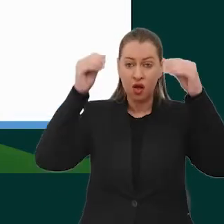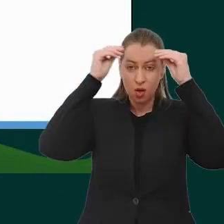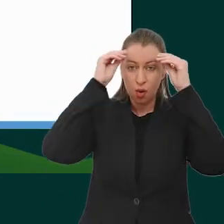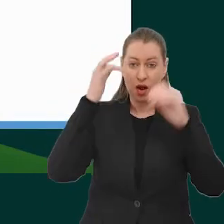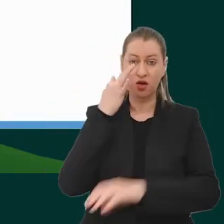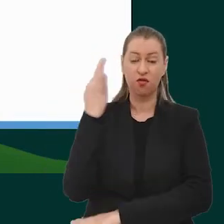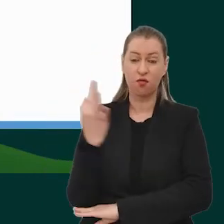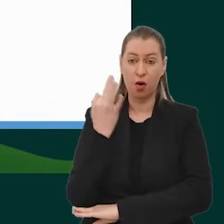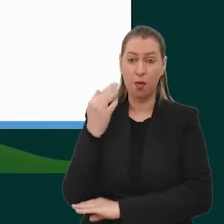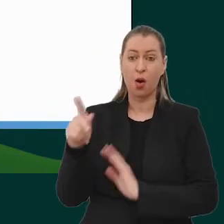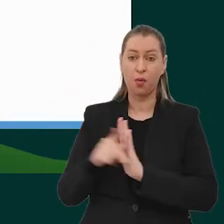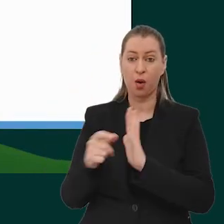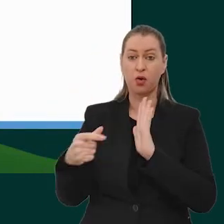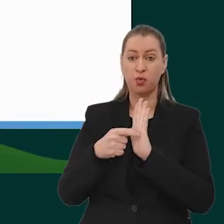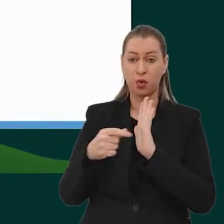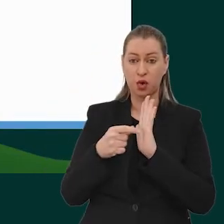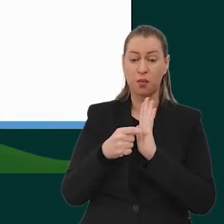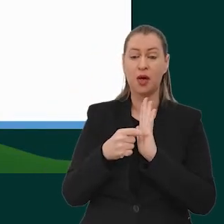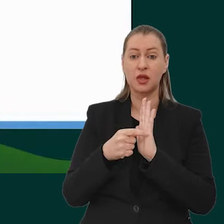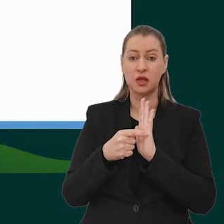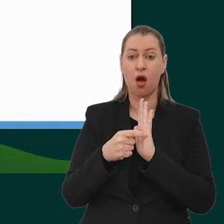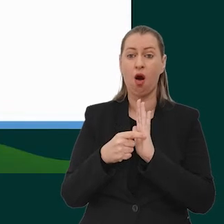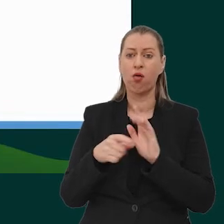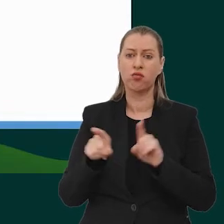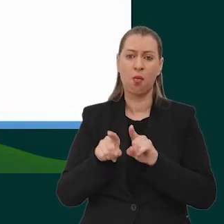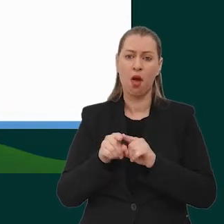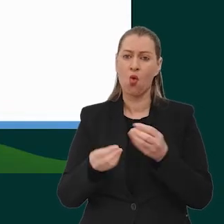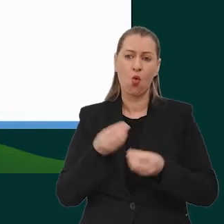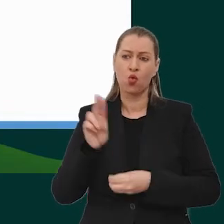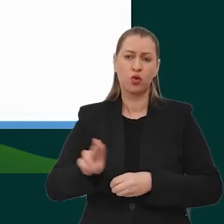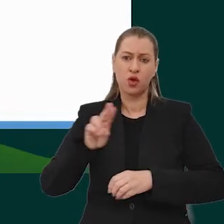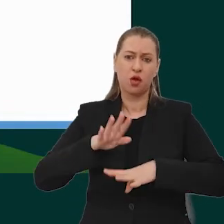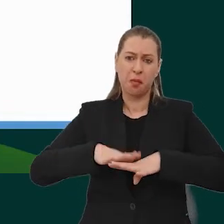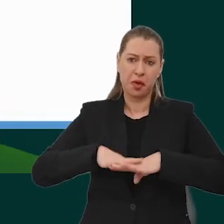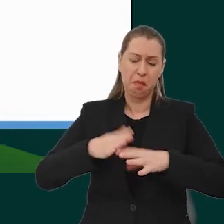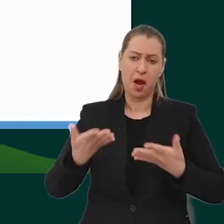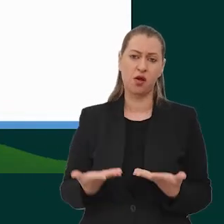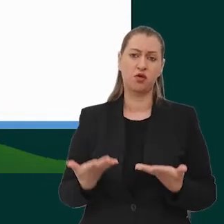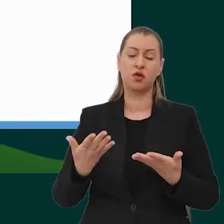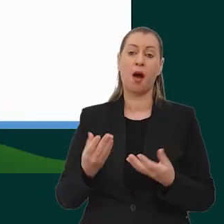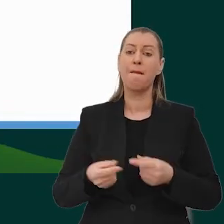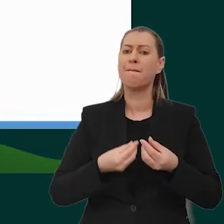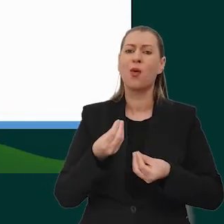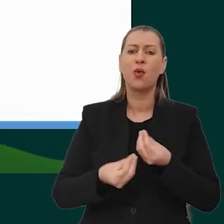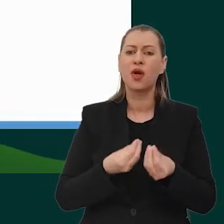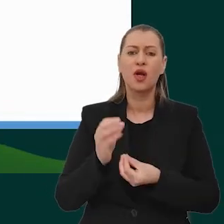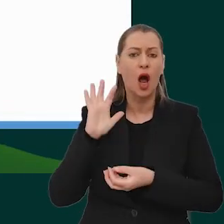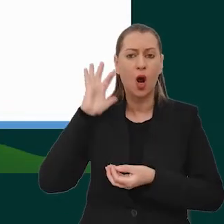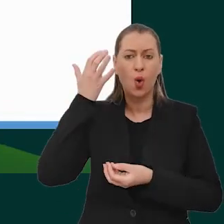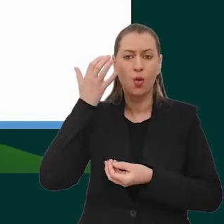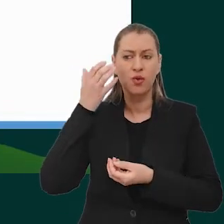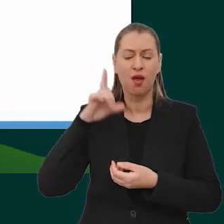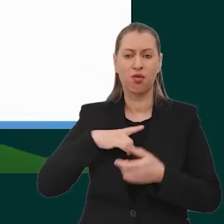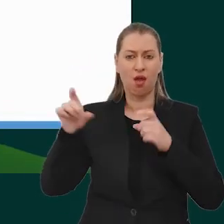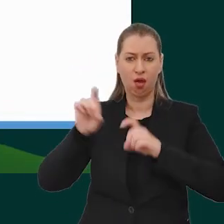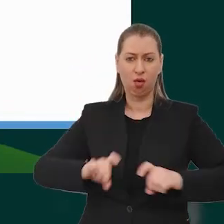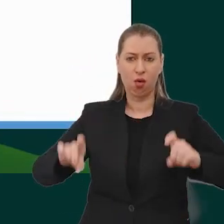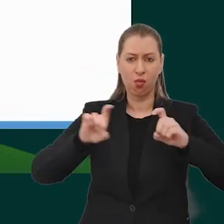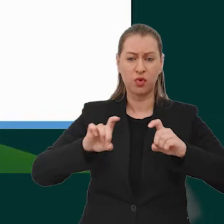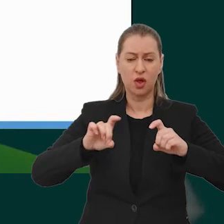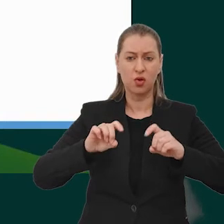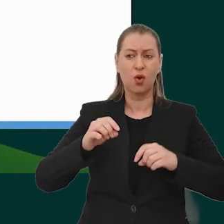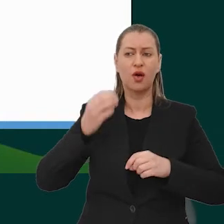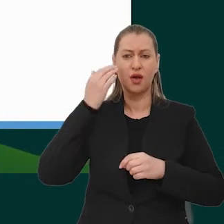linguagens de programação, até com notações matemáticas, né? Só que o que isso acarreta? Temos um computador que entende a linguagem do